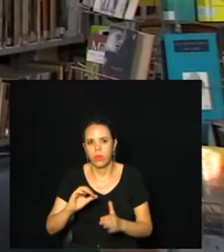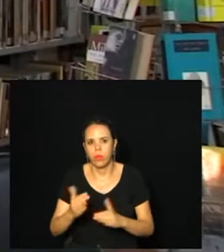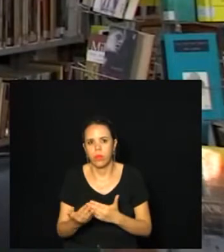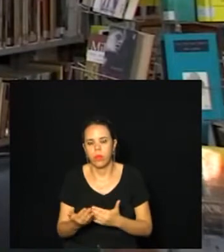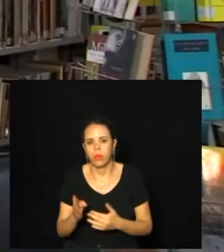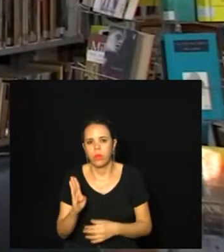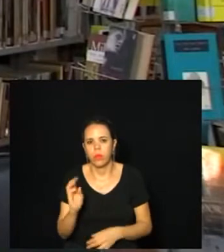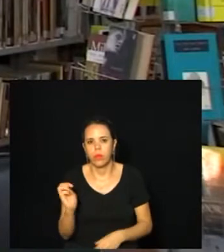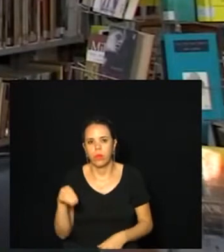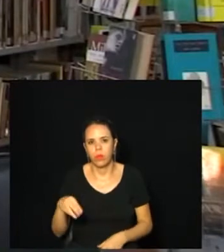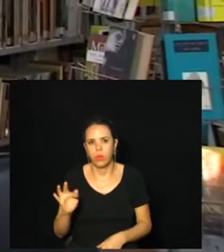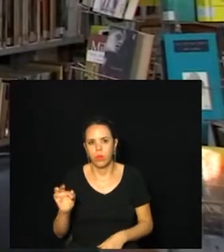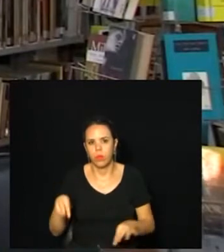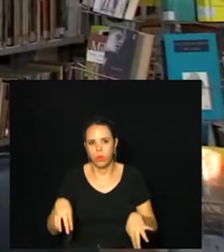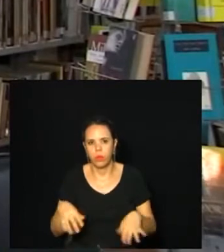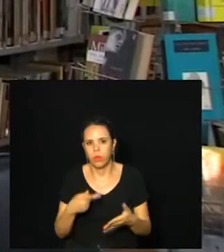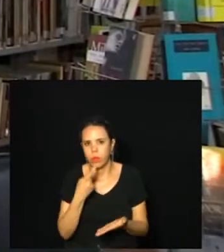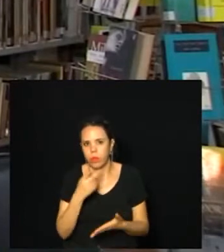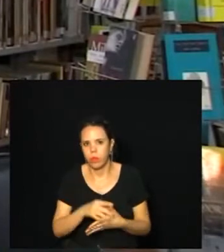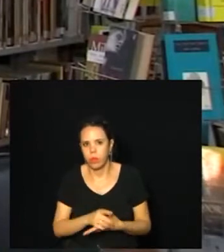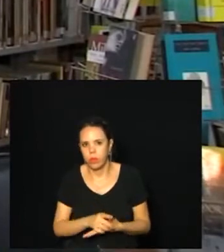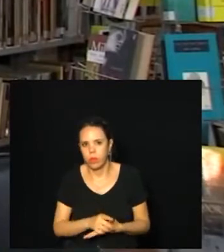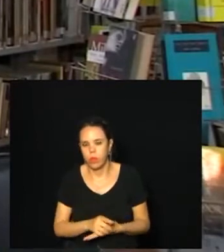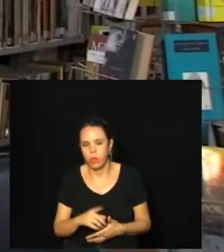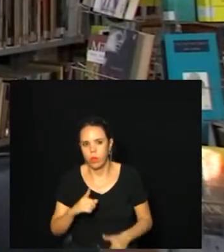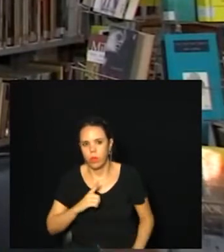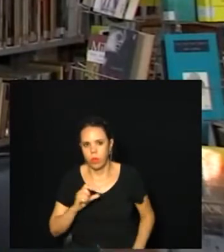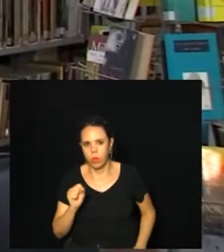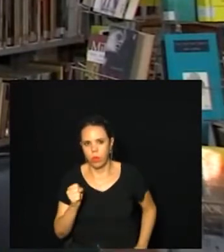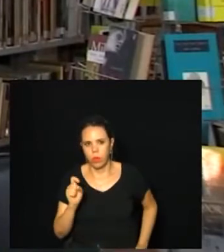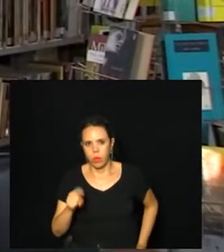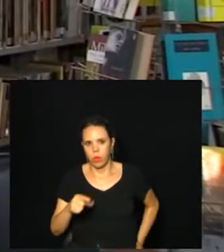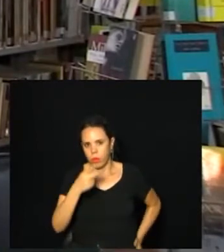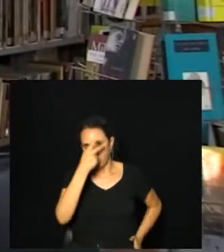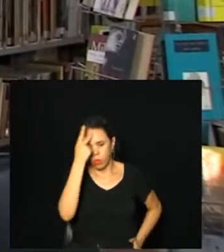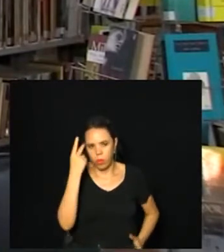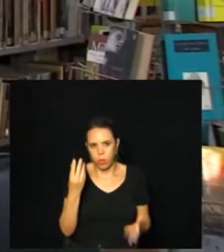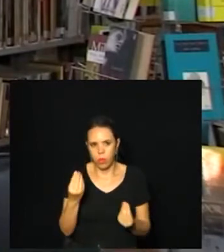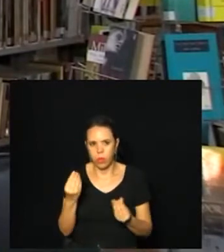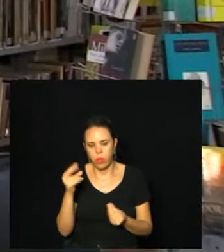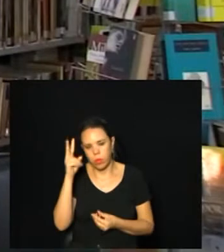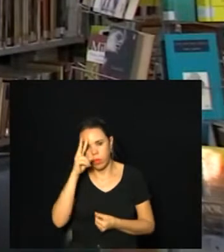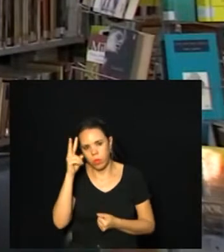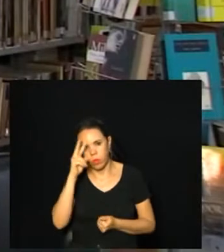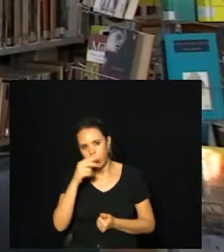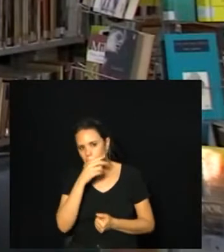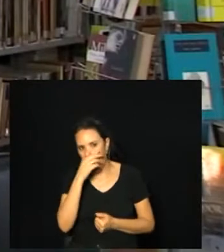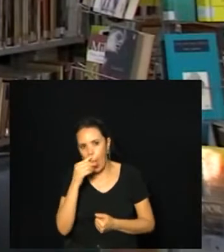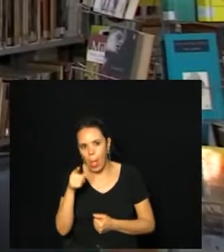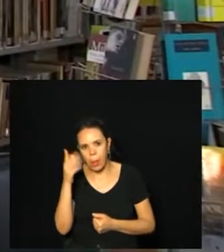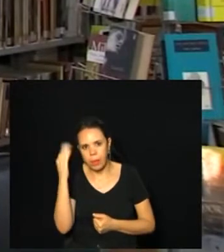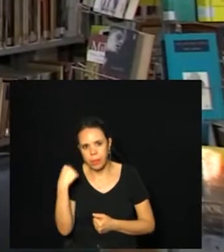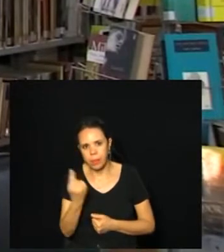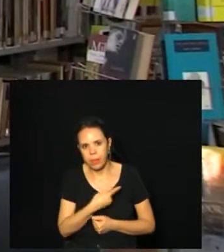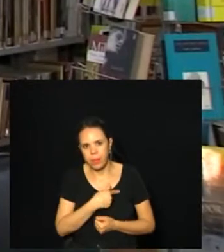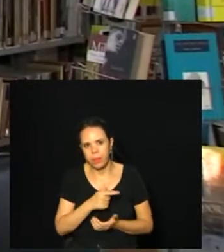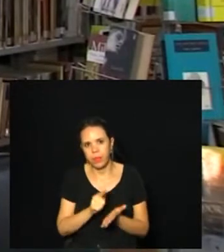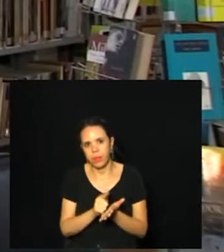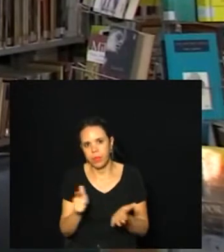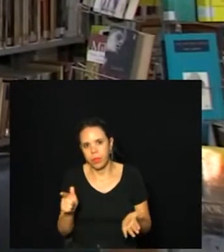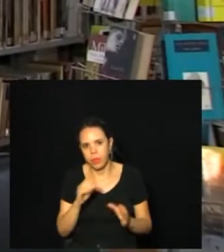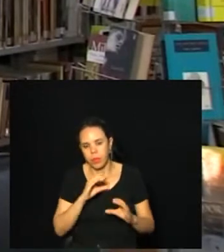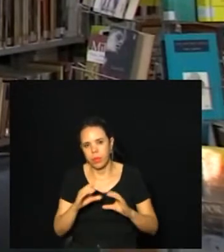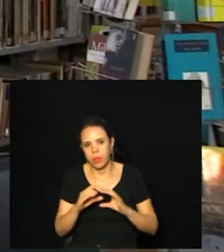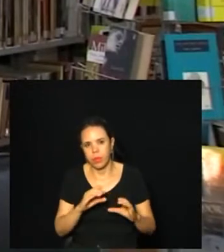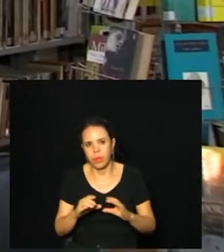do Bonfim, que, como você disse, Gabriel, tem aí em torno de 8.000 habitantes e muitas histórias. Você sabe que nós, jornalistas,